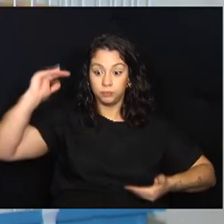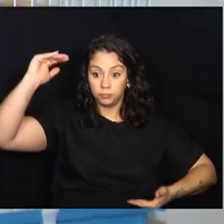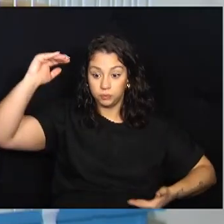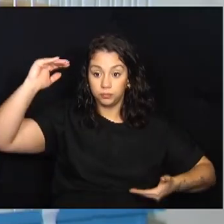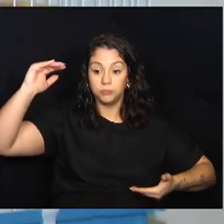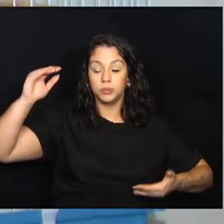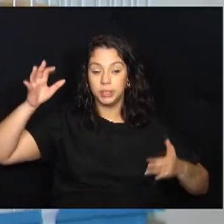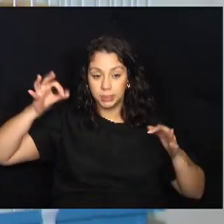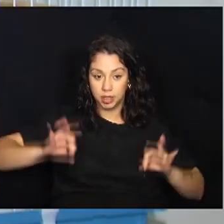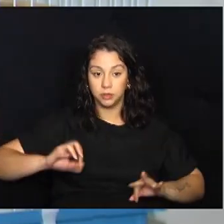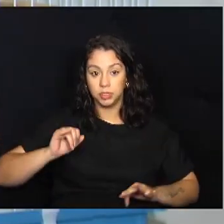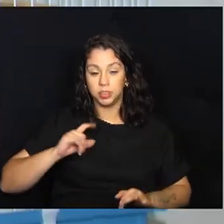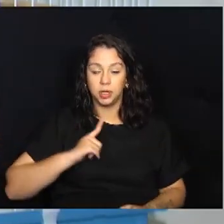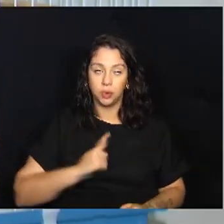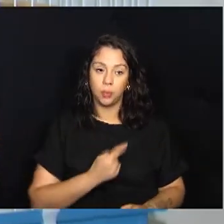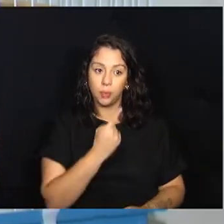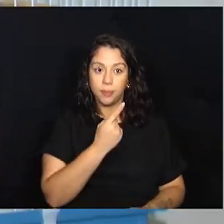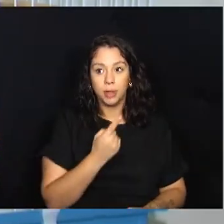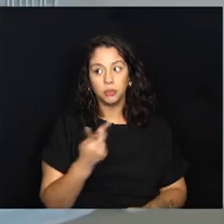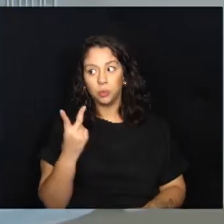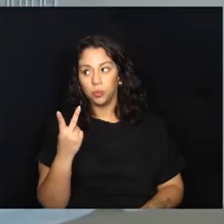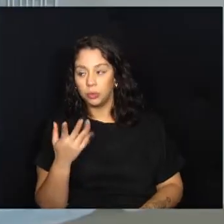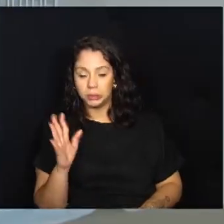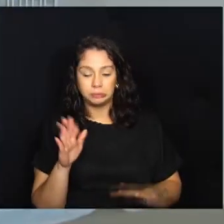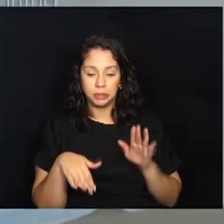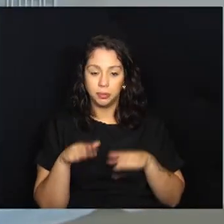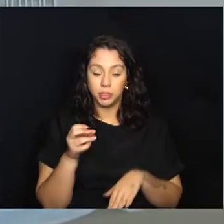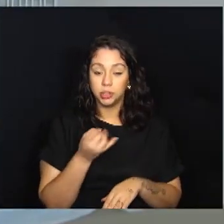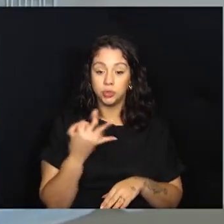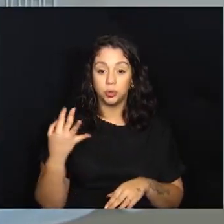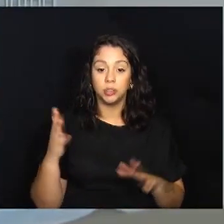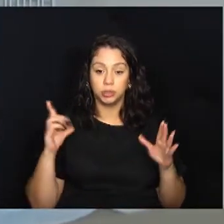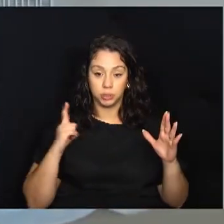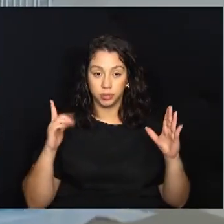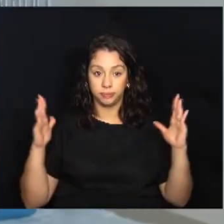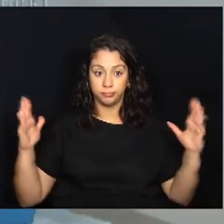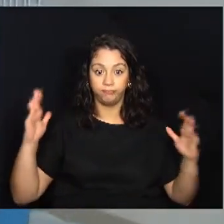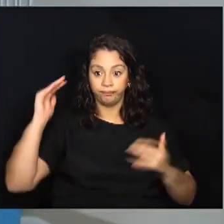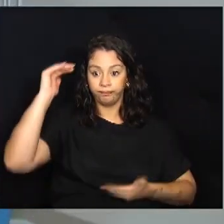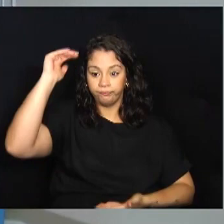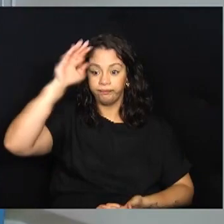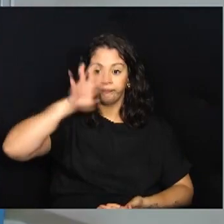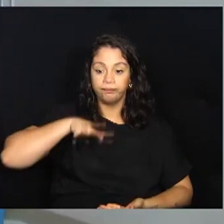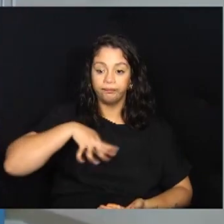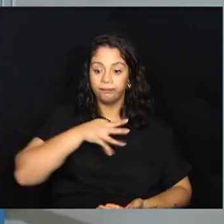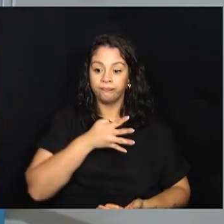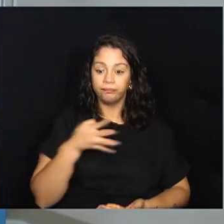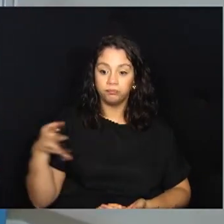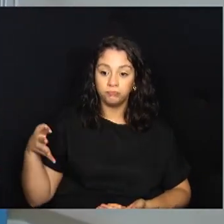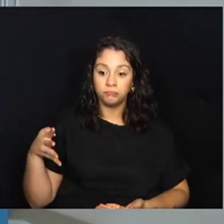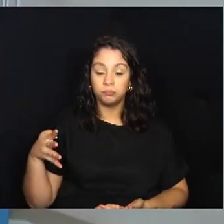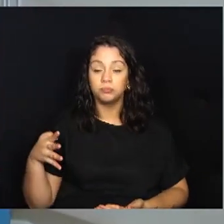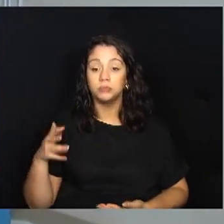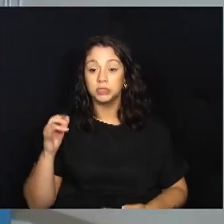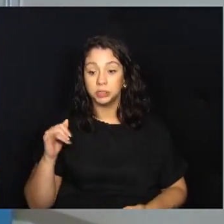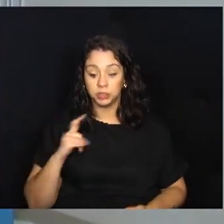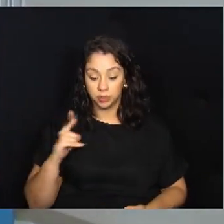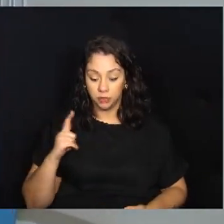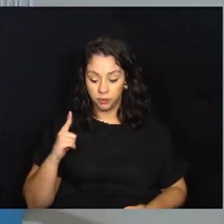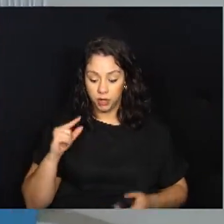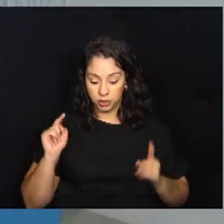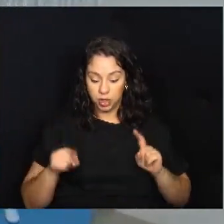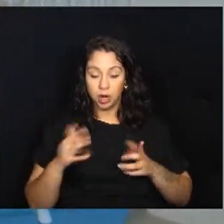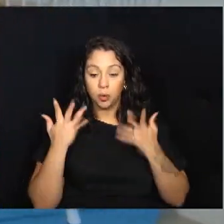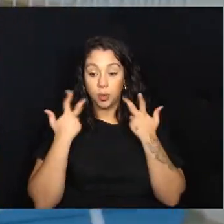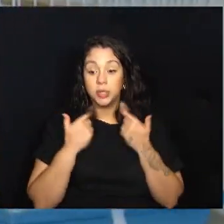ave, se você vai ter uma ou duas aves, de acordo com a quantidade de animais que você vai ter, e quando você tiver com esse animal, você